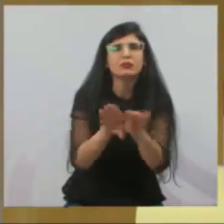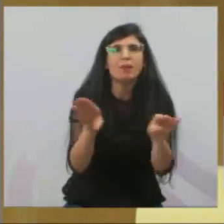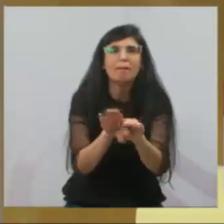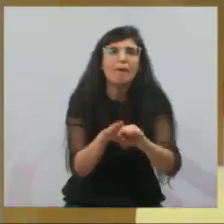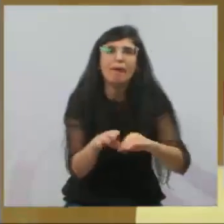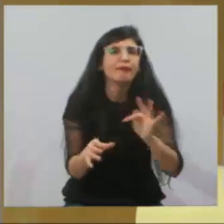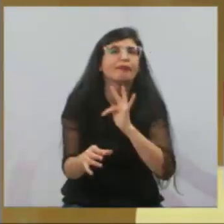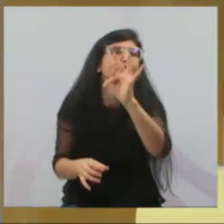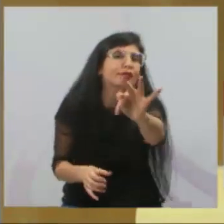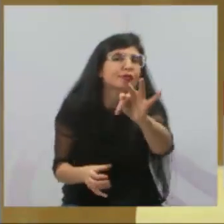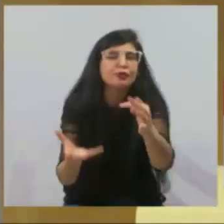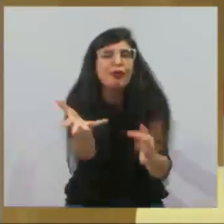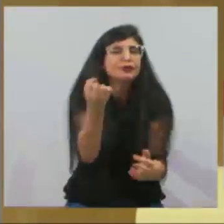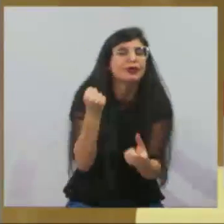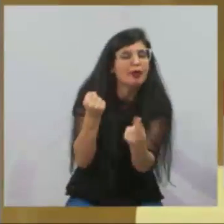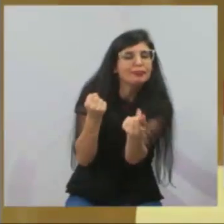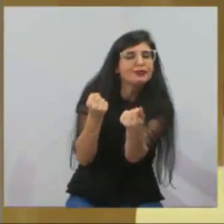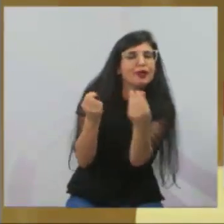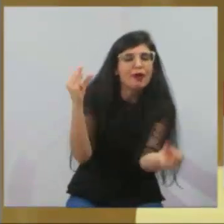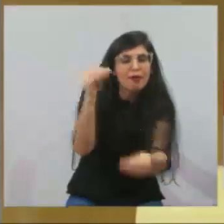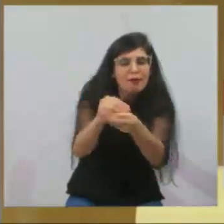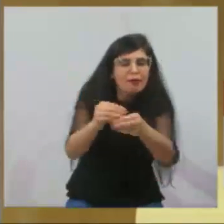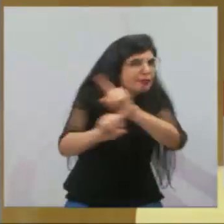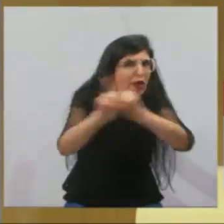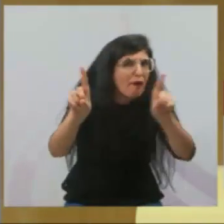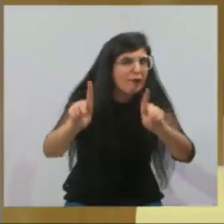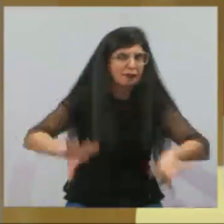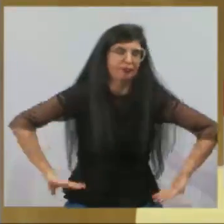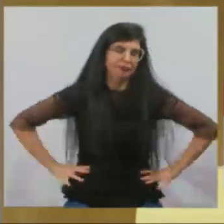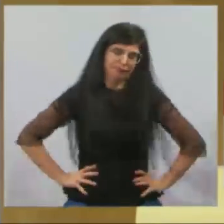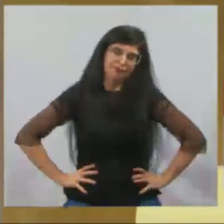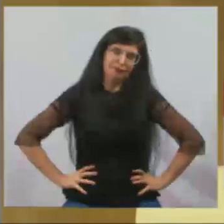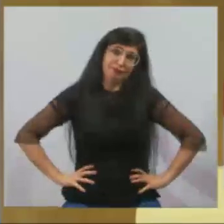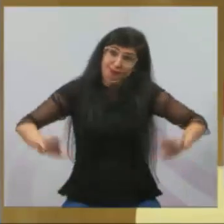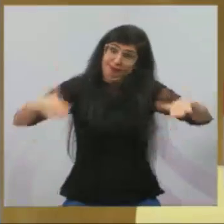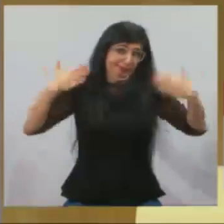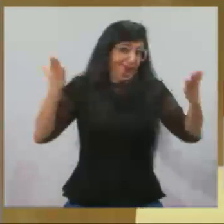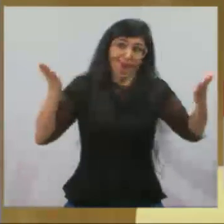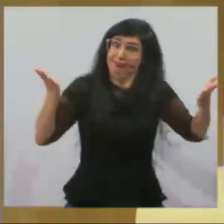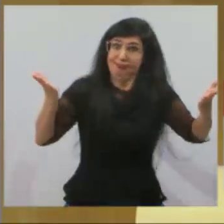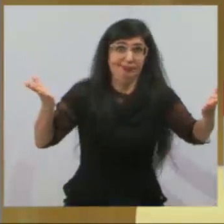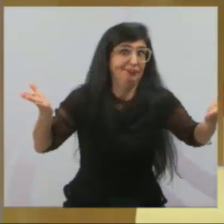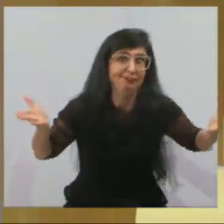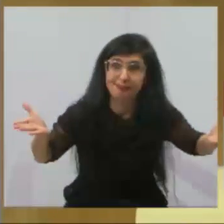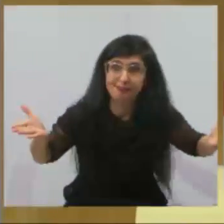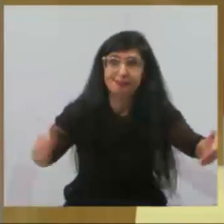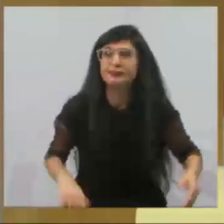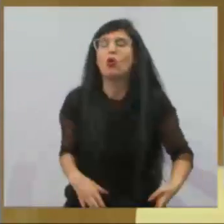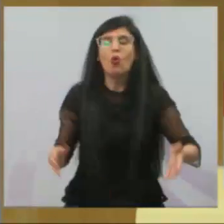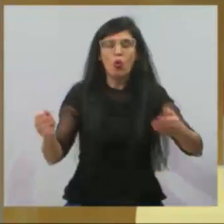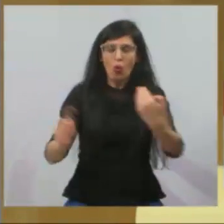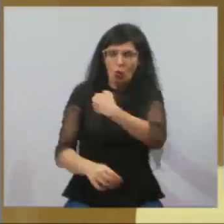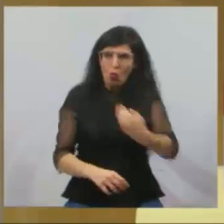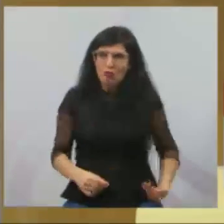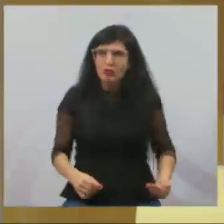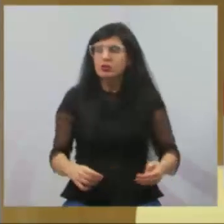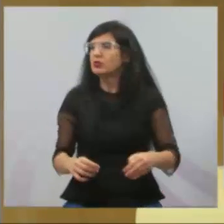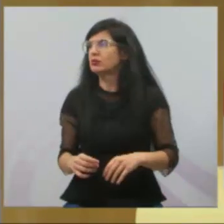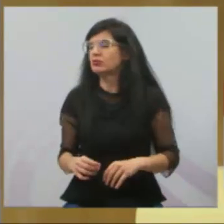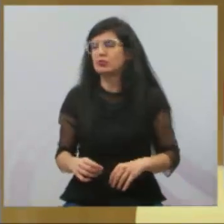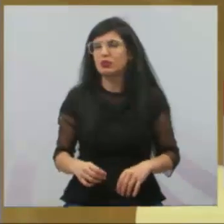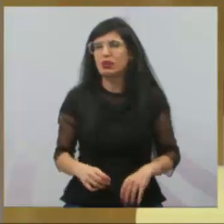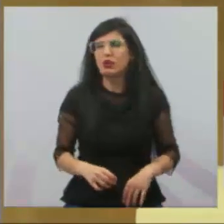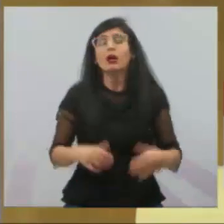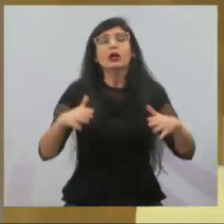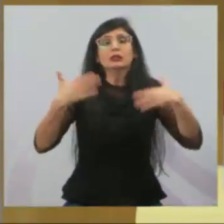que vai prejudicar ele mesmo. Muitas cidades e outros municípios já fizeram lá atrás. Esse governo de Jacareí, o governo